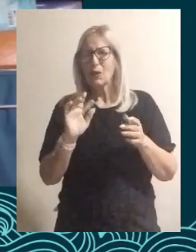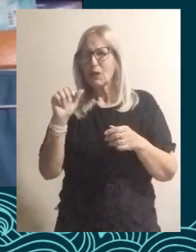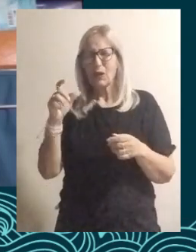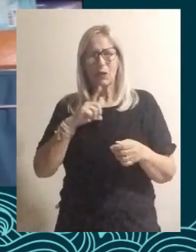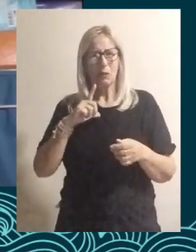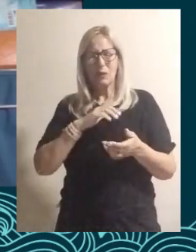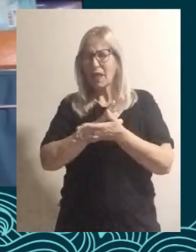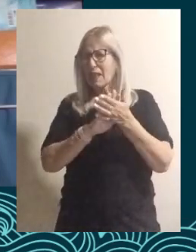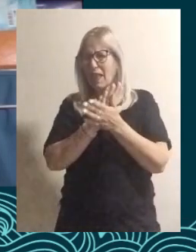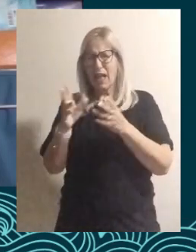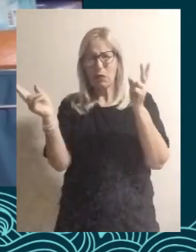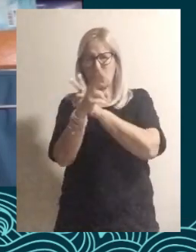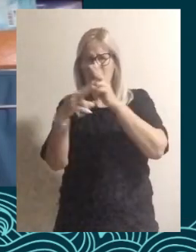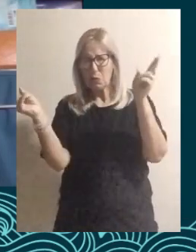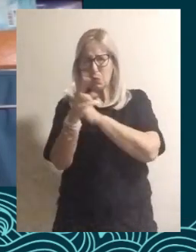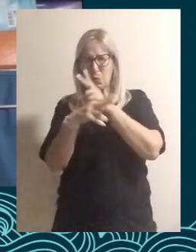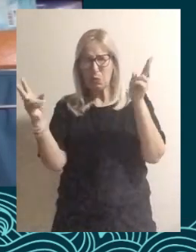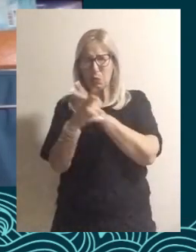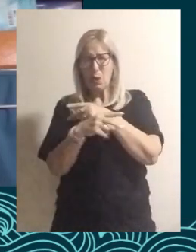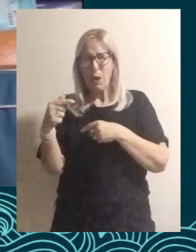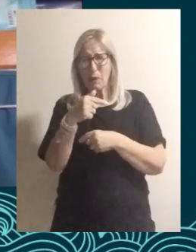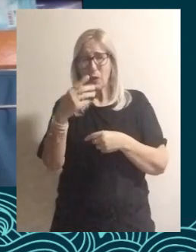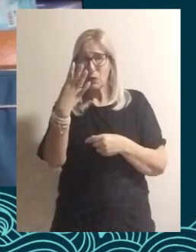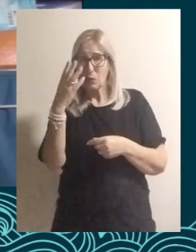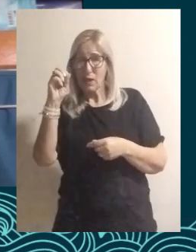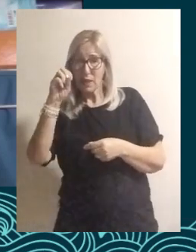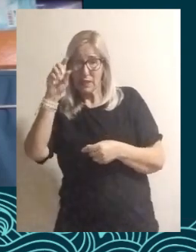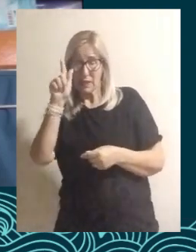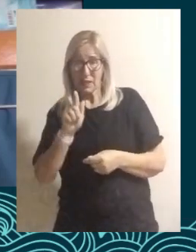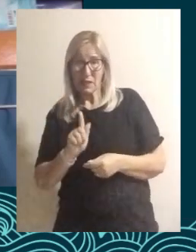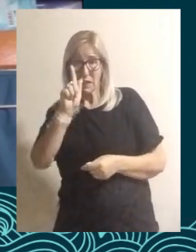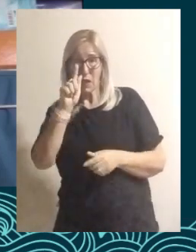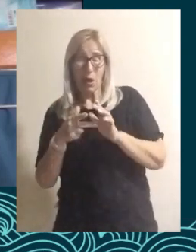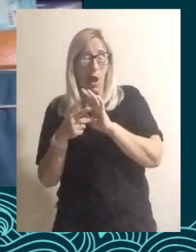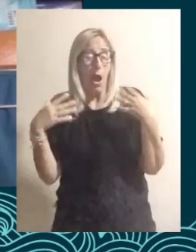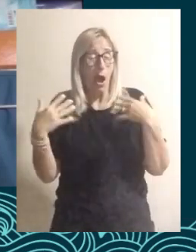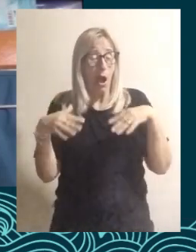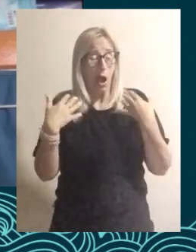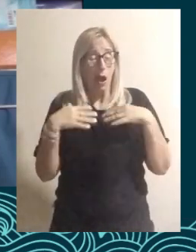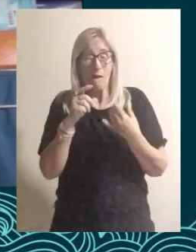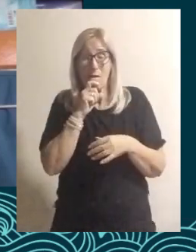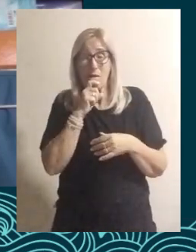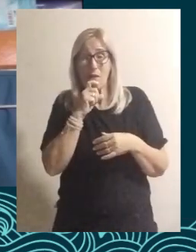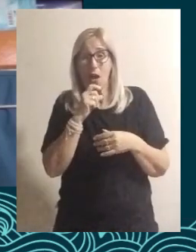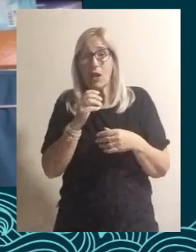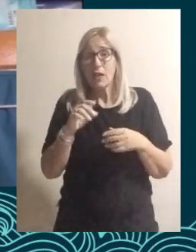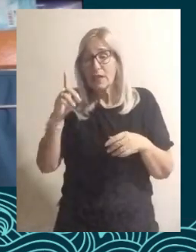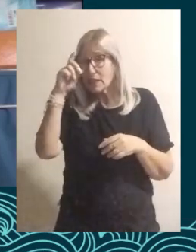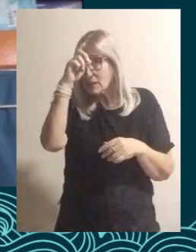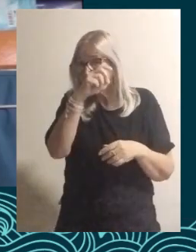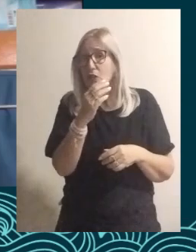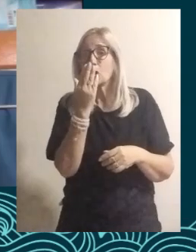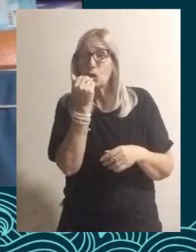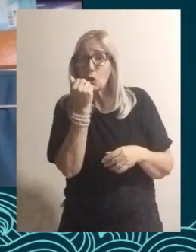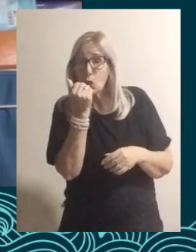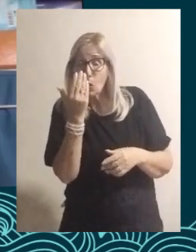geladas aqui, é muito hostil, o vento é forte, faz às vezes menos 40 graus, muito frio,